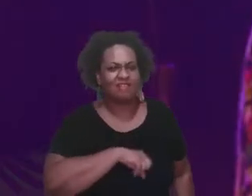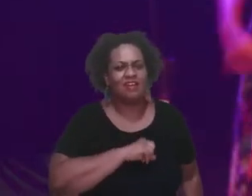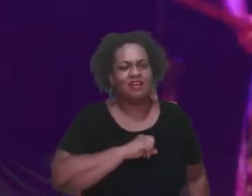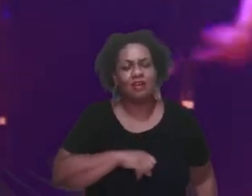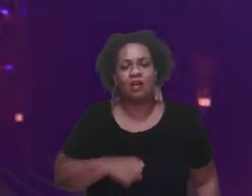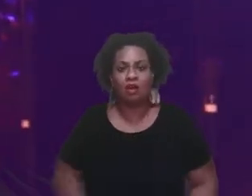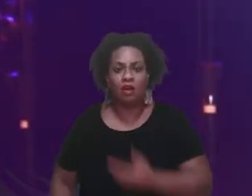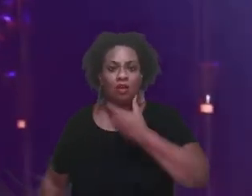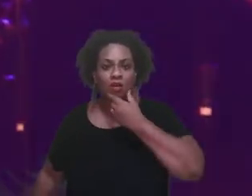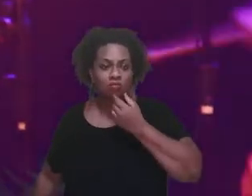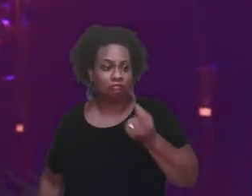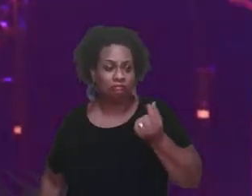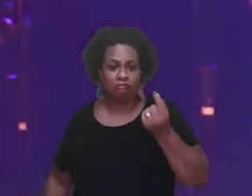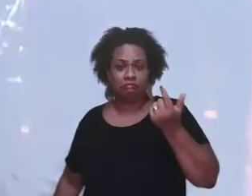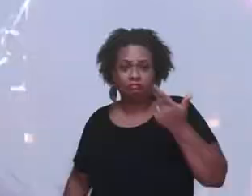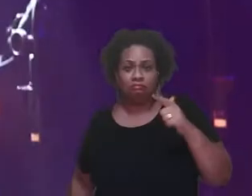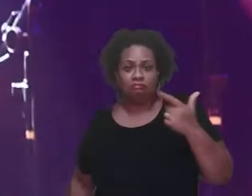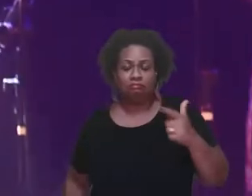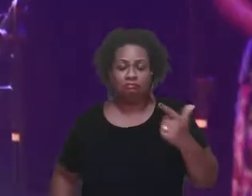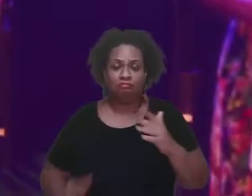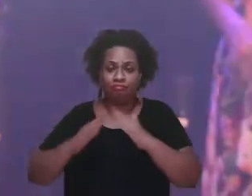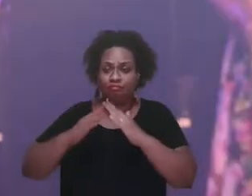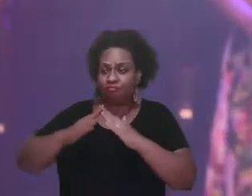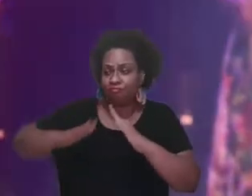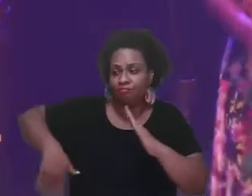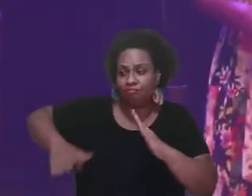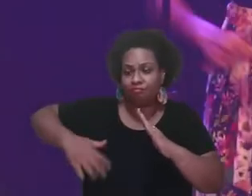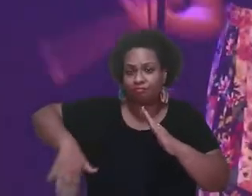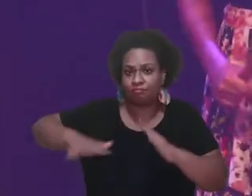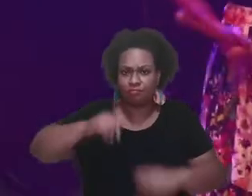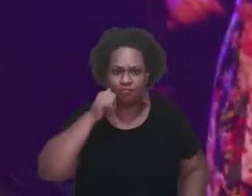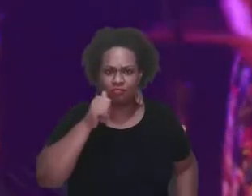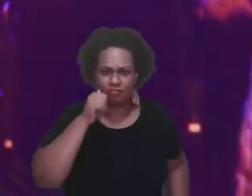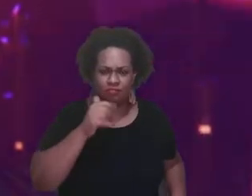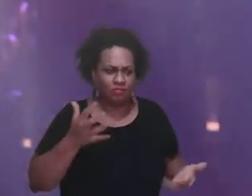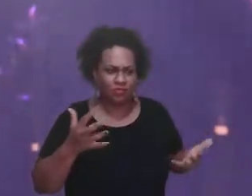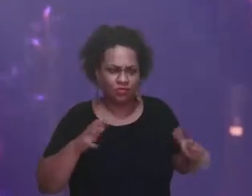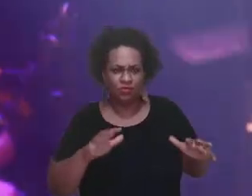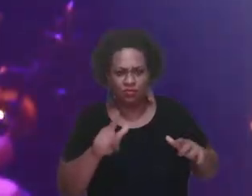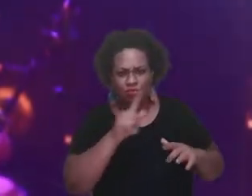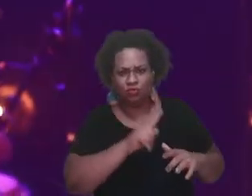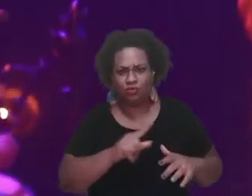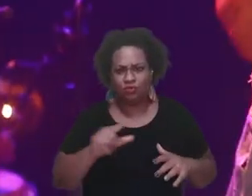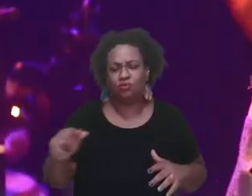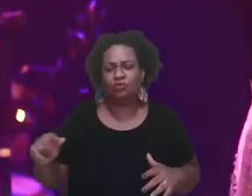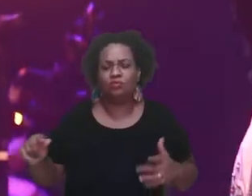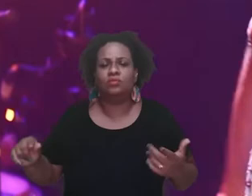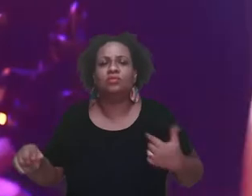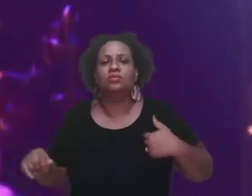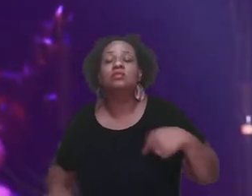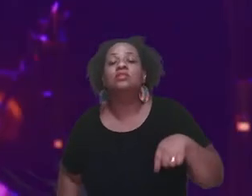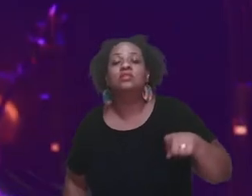homem que não tem dinheiro morar na Pedra Furada quando aplicar só que ele vai me